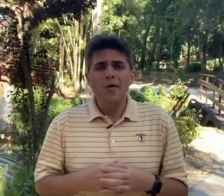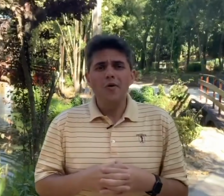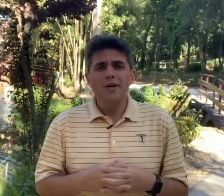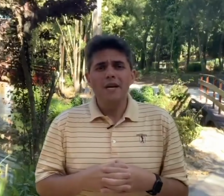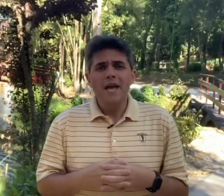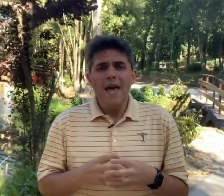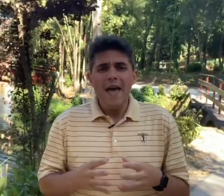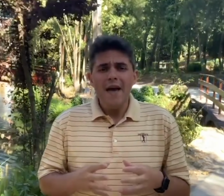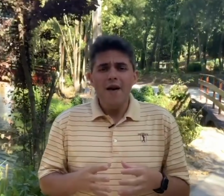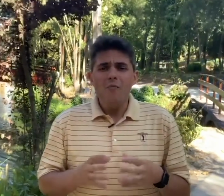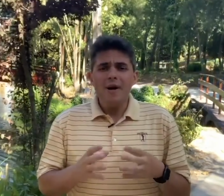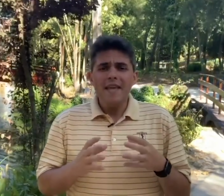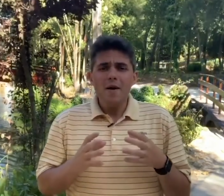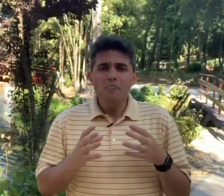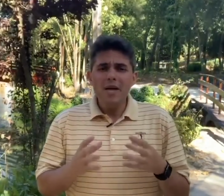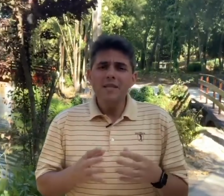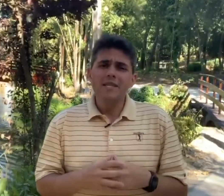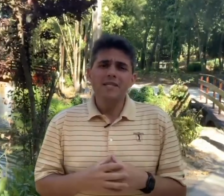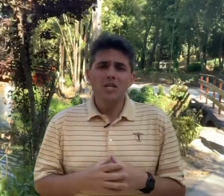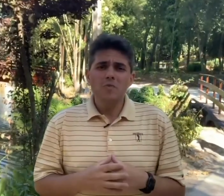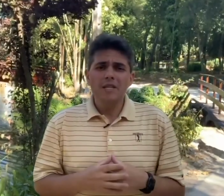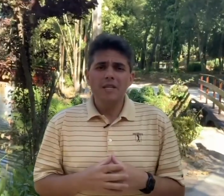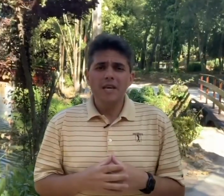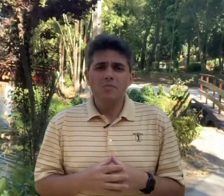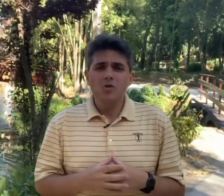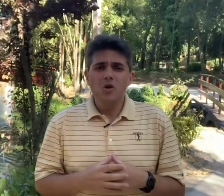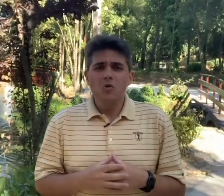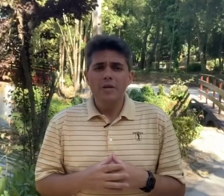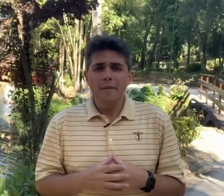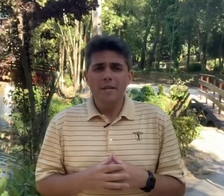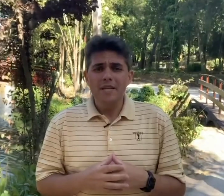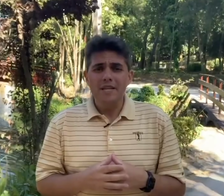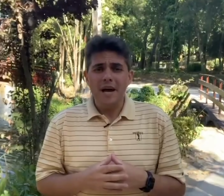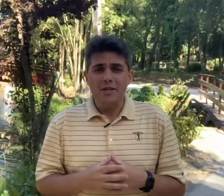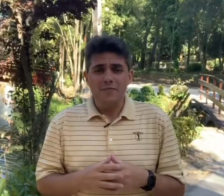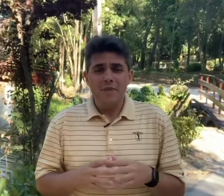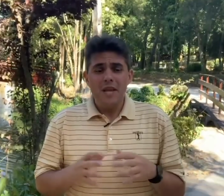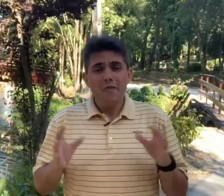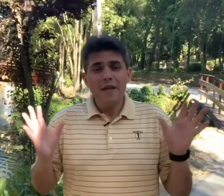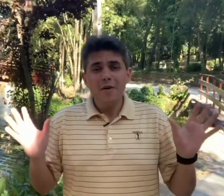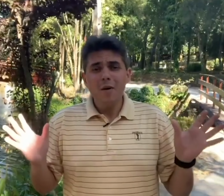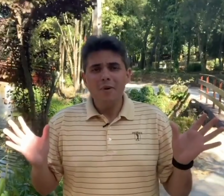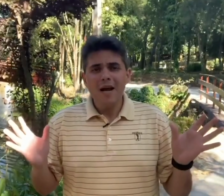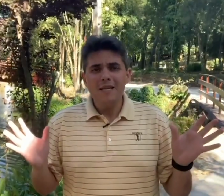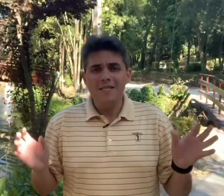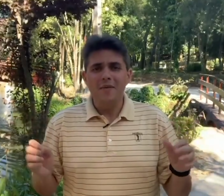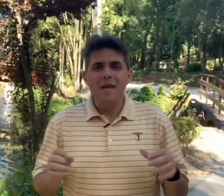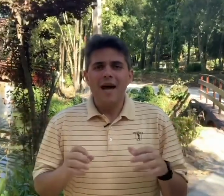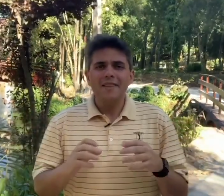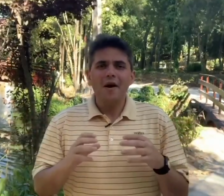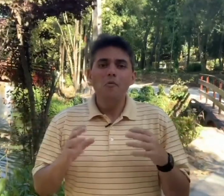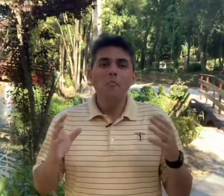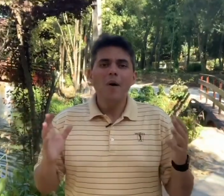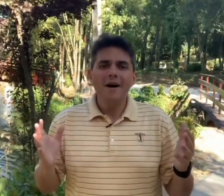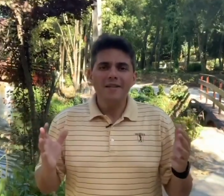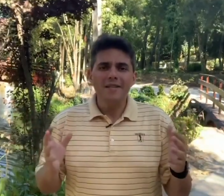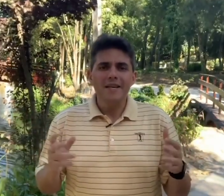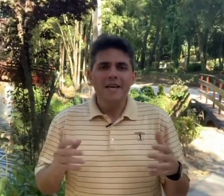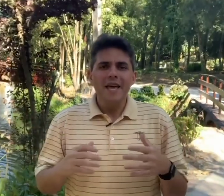ou terror é uma ideia bem interessante para entendermos o que é benignidade. Eu vim até uma praça, até